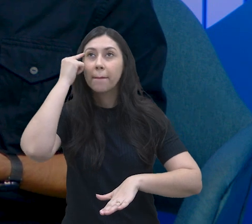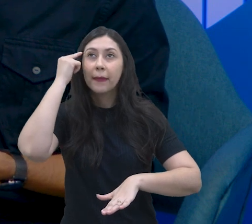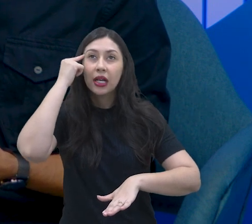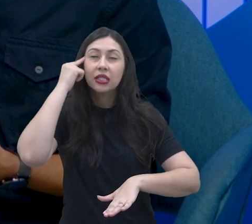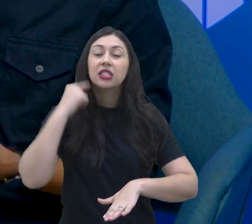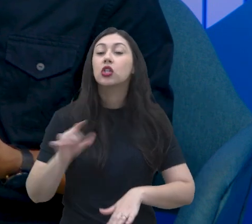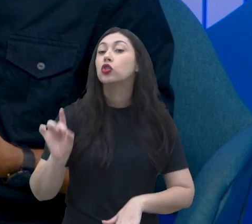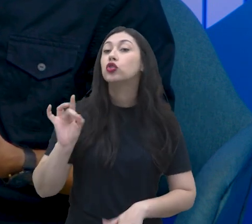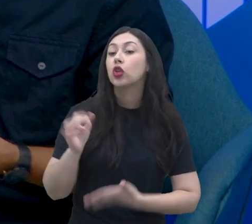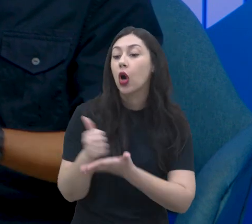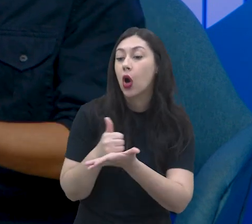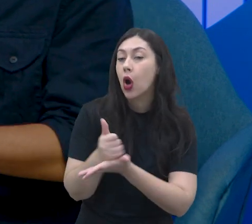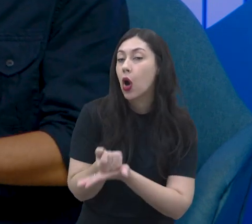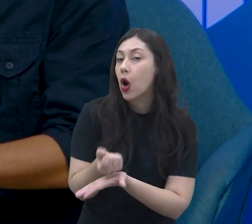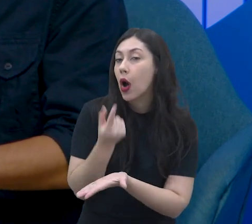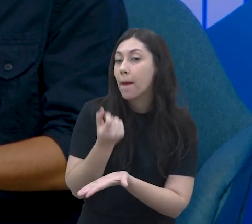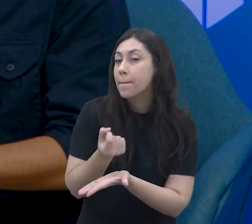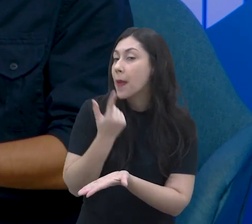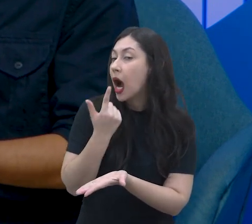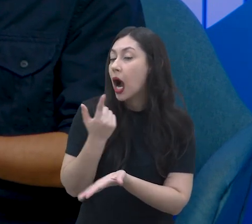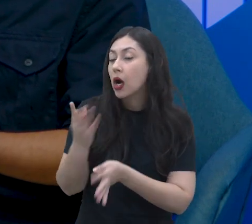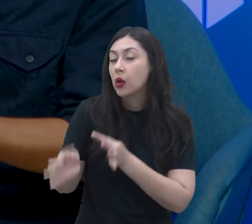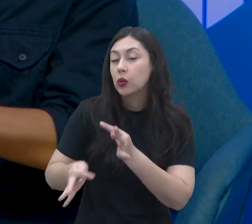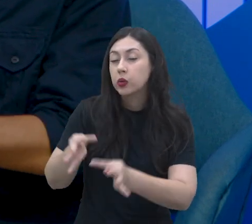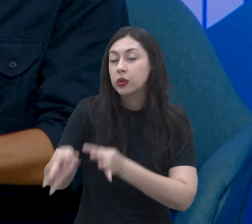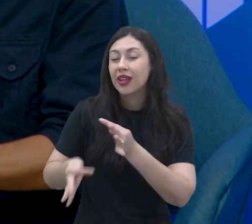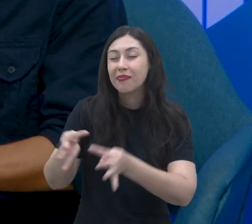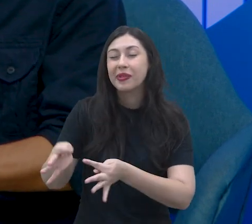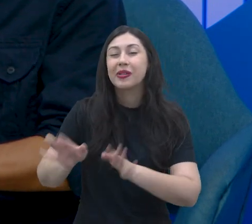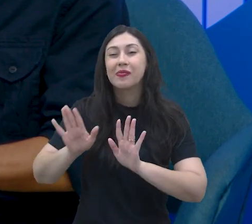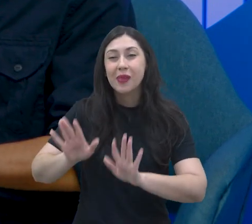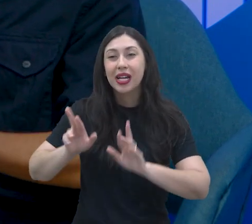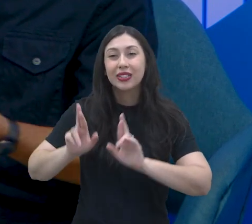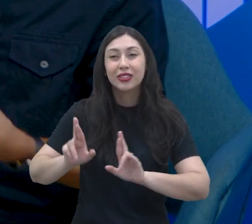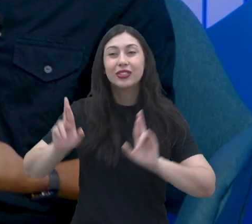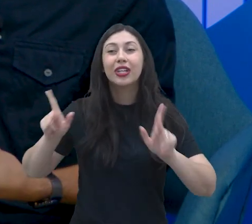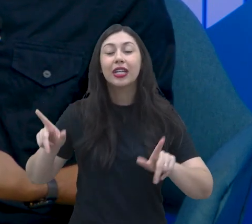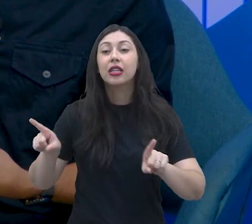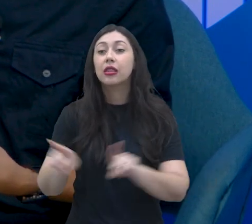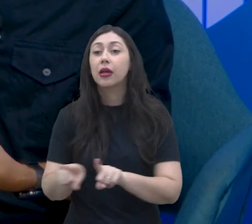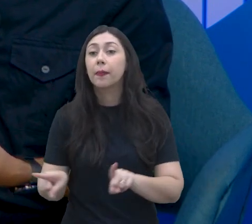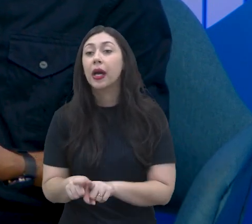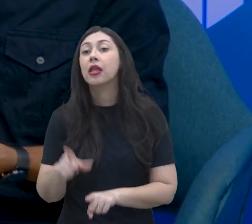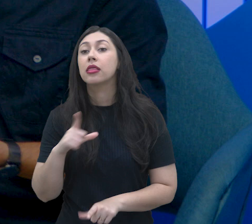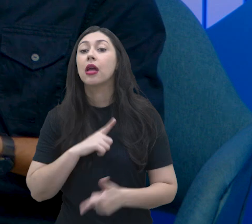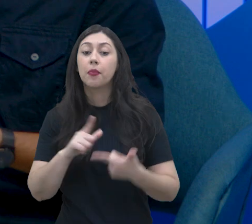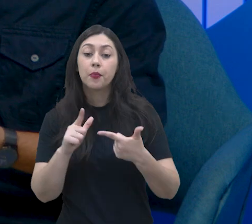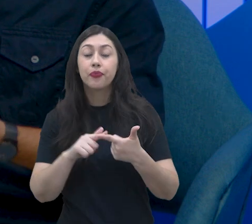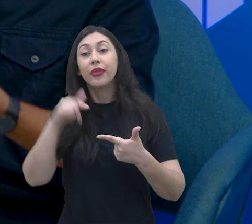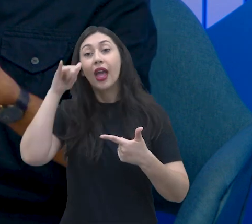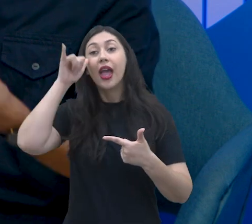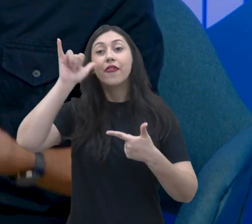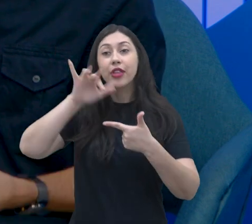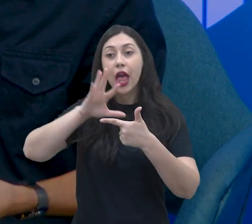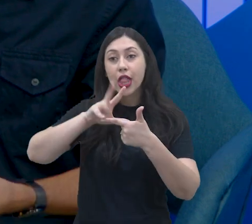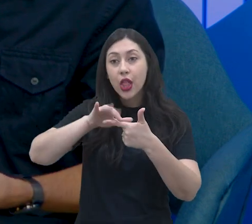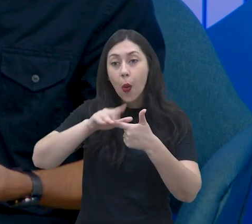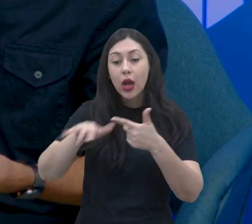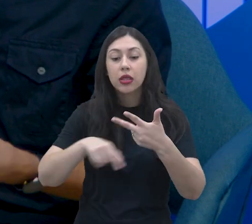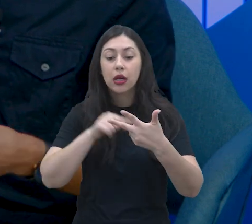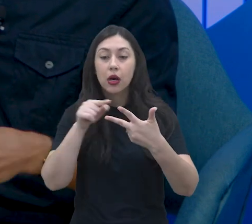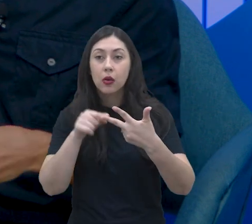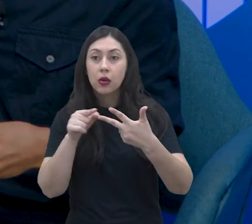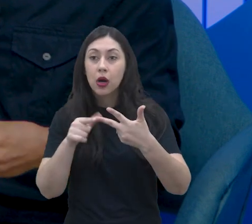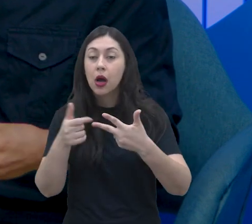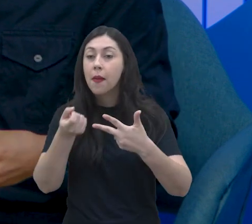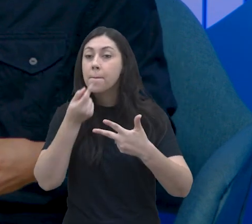é apenas a medicação, né, o tratamento, mas vai muito além disso. Também tem a questão da prevenção, tem a questão